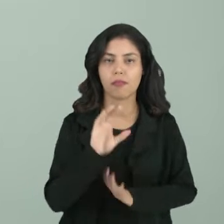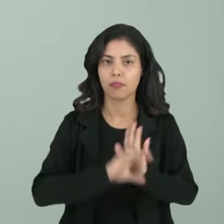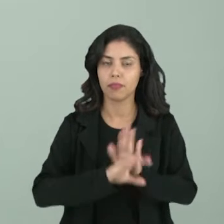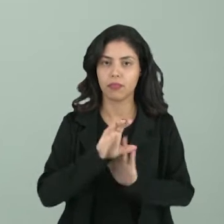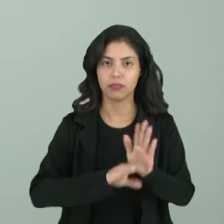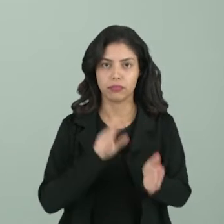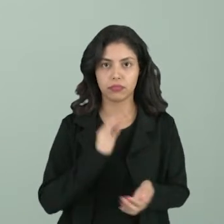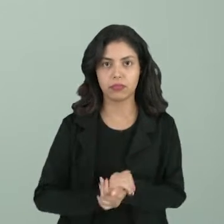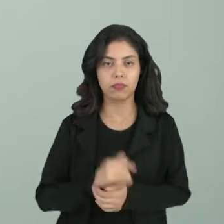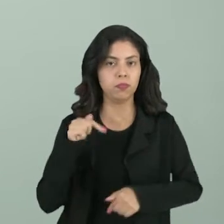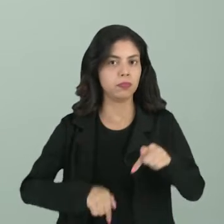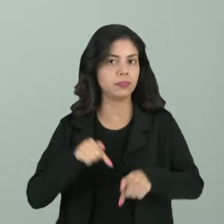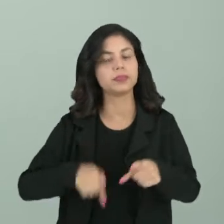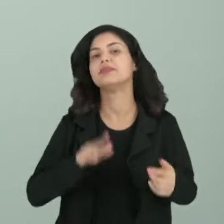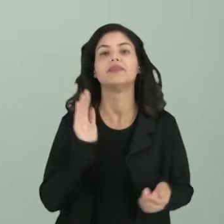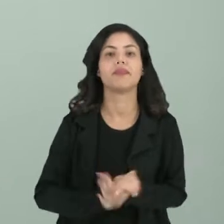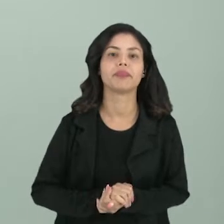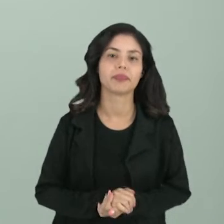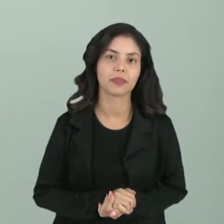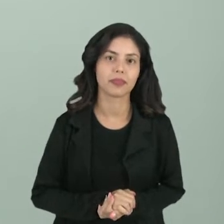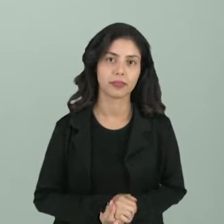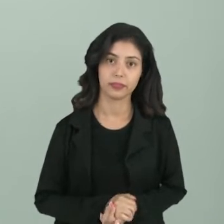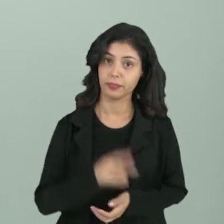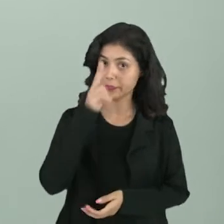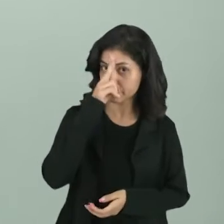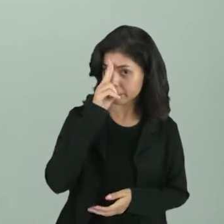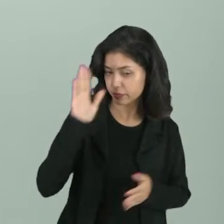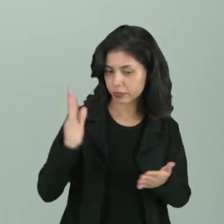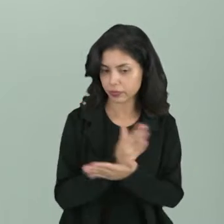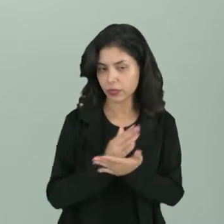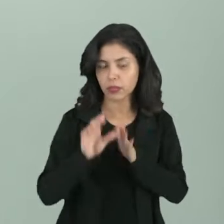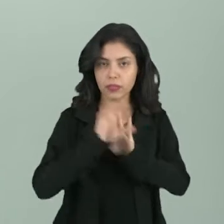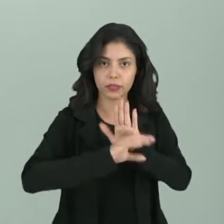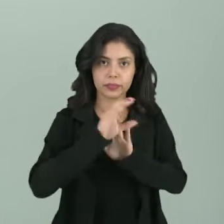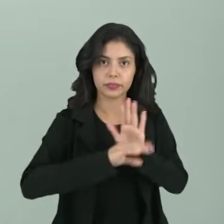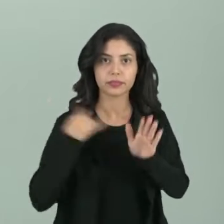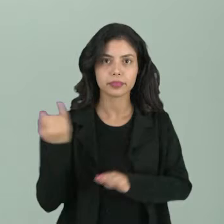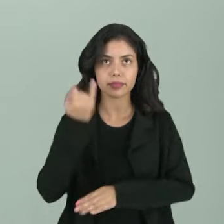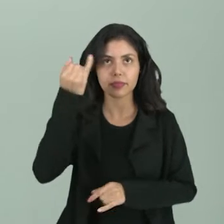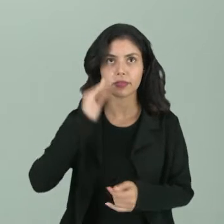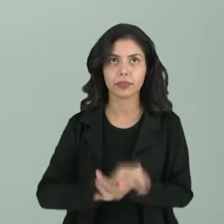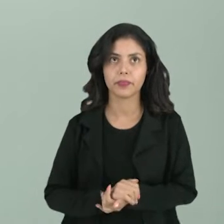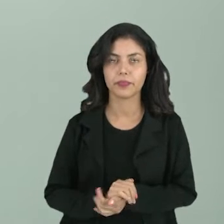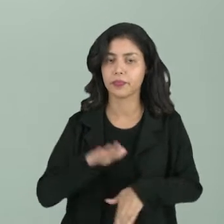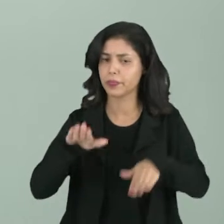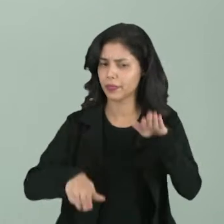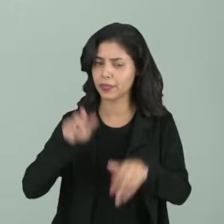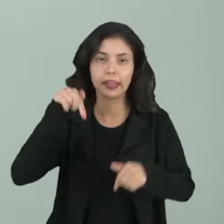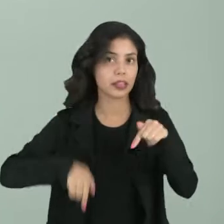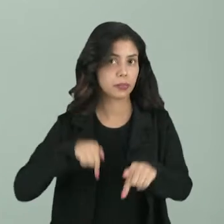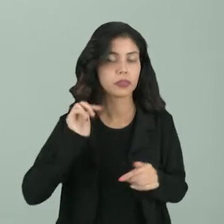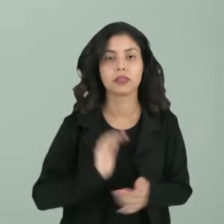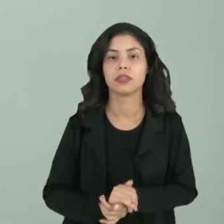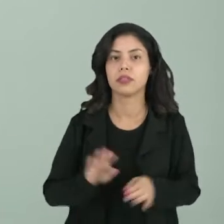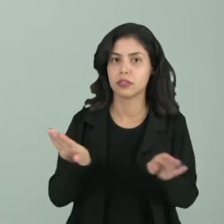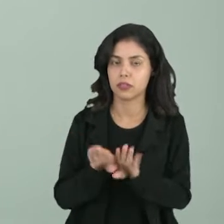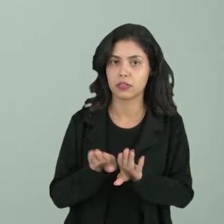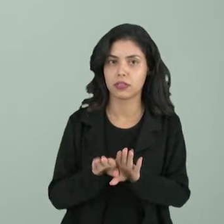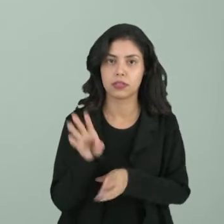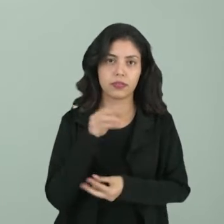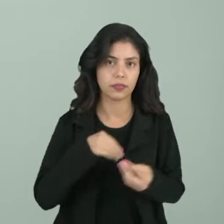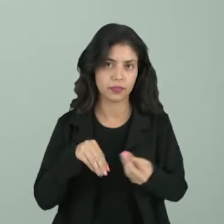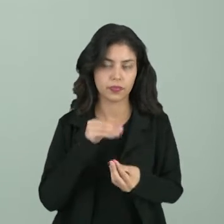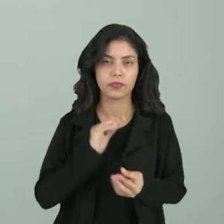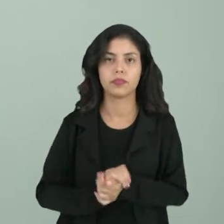de Química. Bom, na aula de hoje a gente vai relembrar alguns conceitos importantes sobre equilíbrio químico e as reações